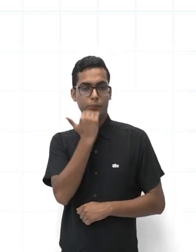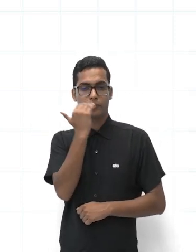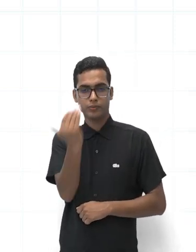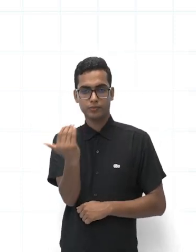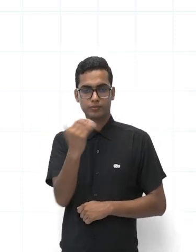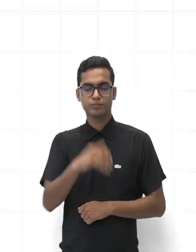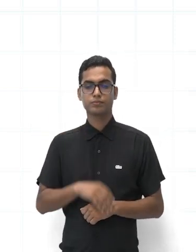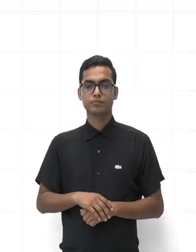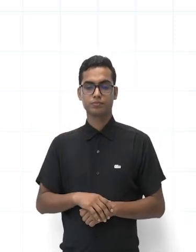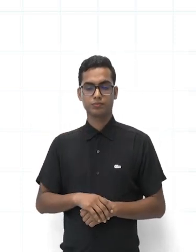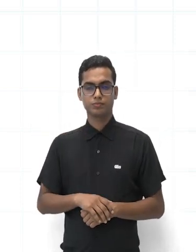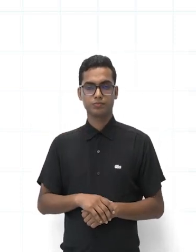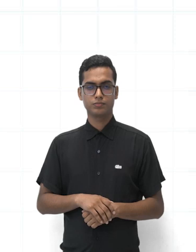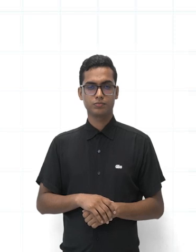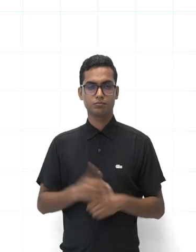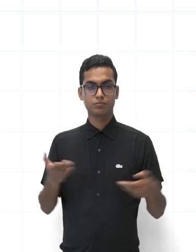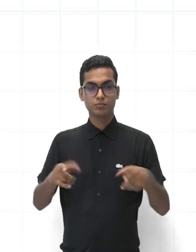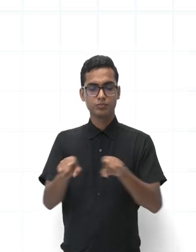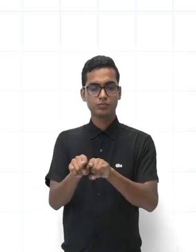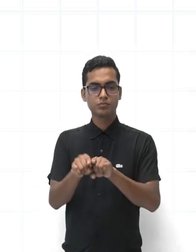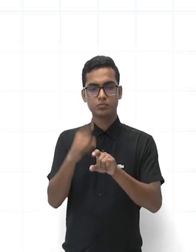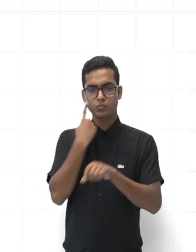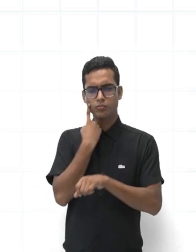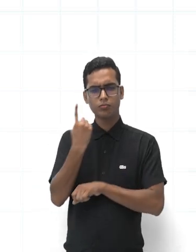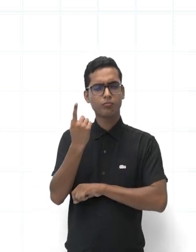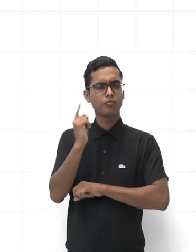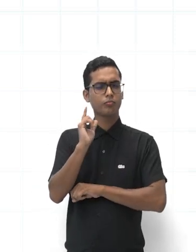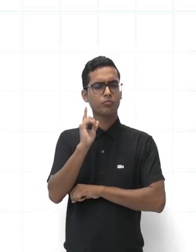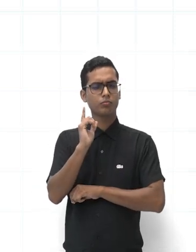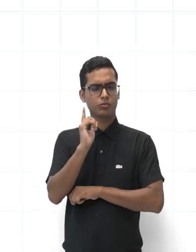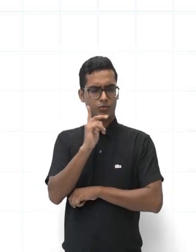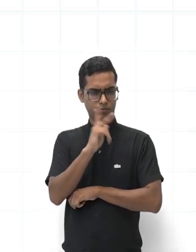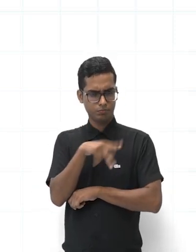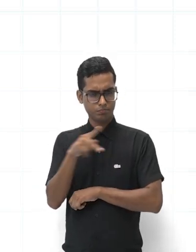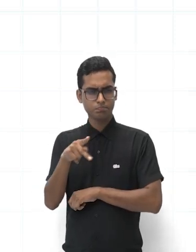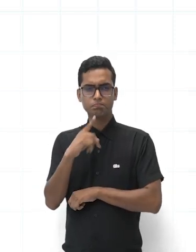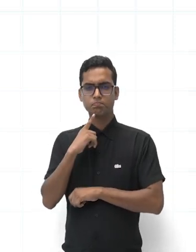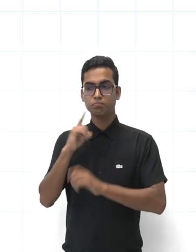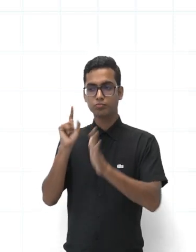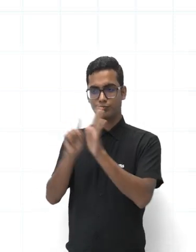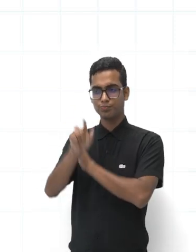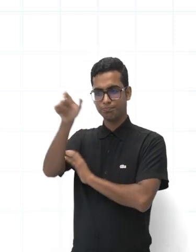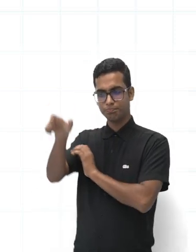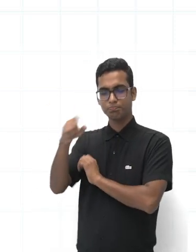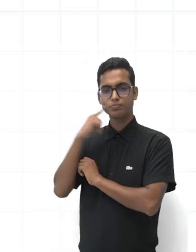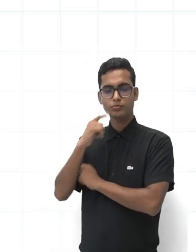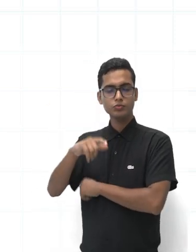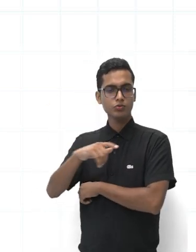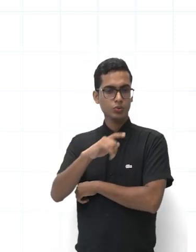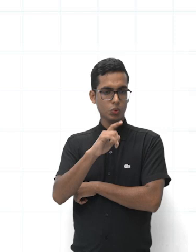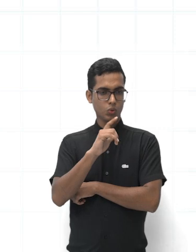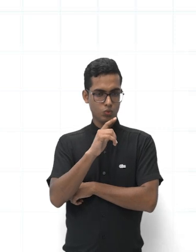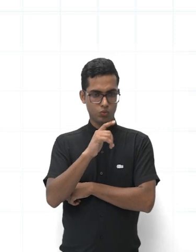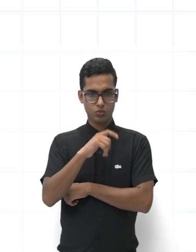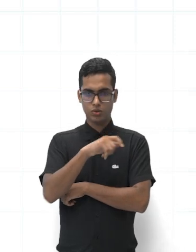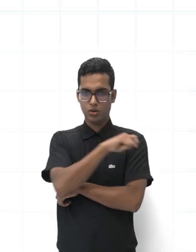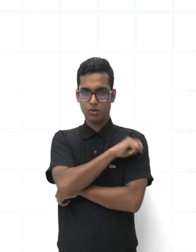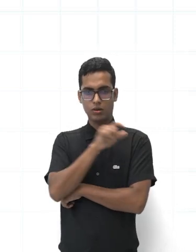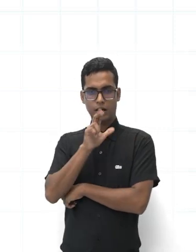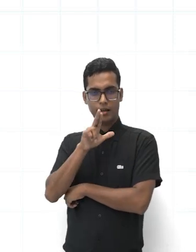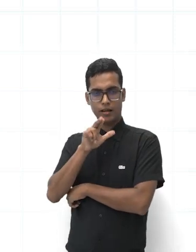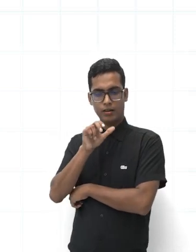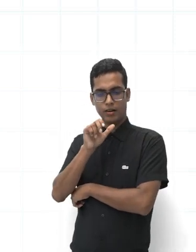foi só o Lucas. E a Ana fala assim, excuse me, may I go to the restroom? May I go to the restroom?